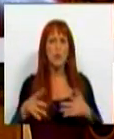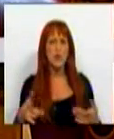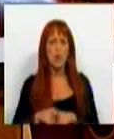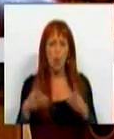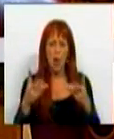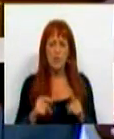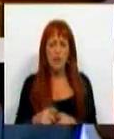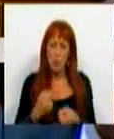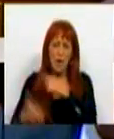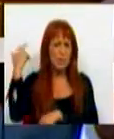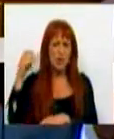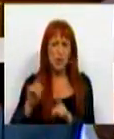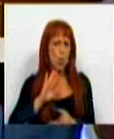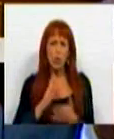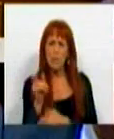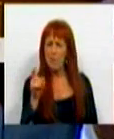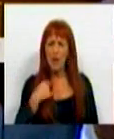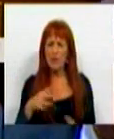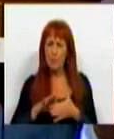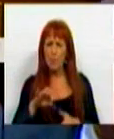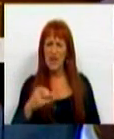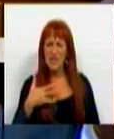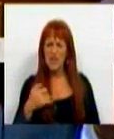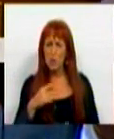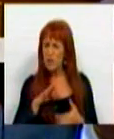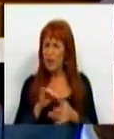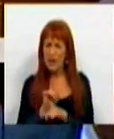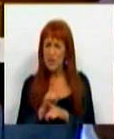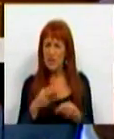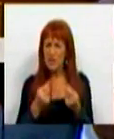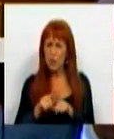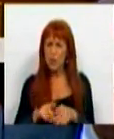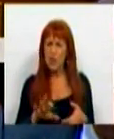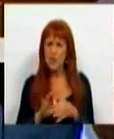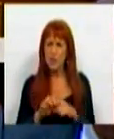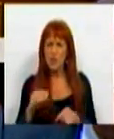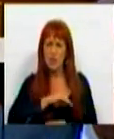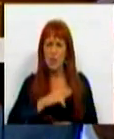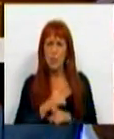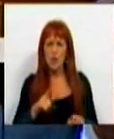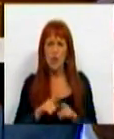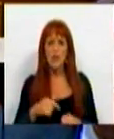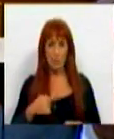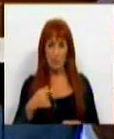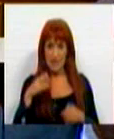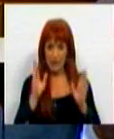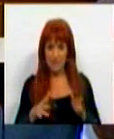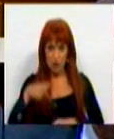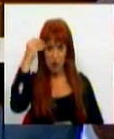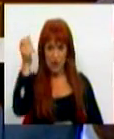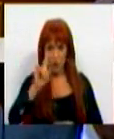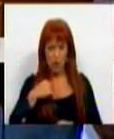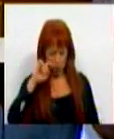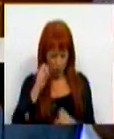o orçamento do ano passado não teve a última palavra no que o PSD e o CDS diz respeito em matéria de reposição de rendimentos. Porque é preciso não esquecer, e